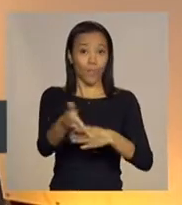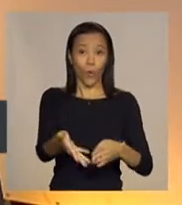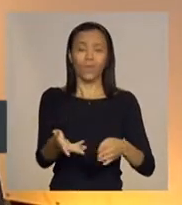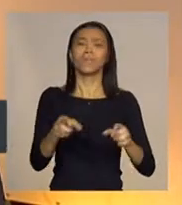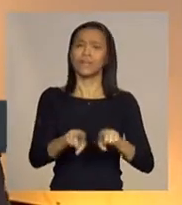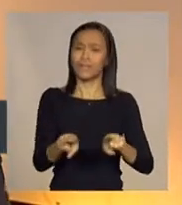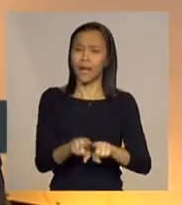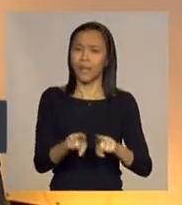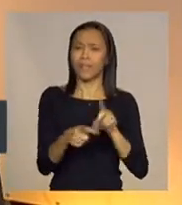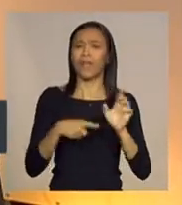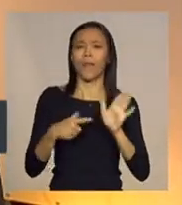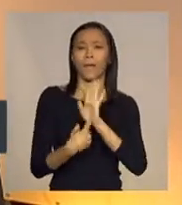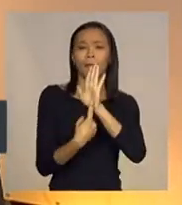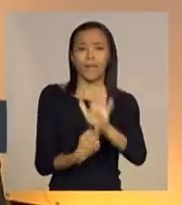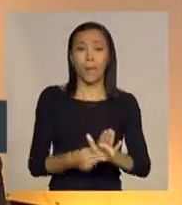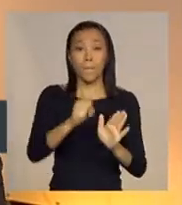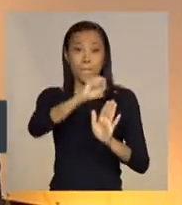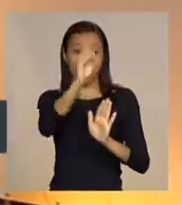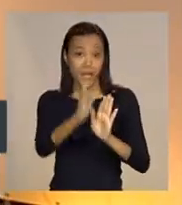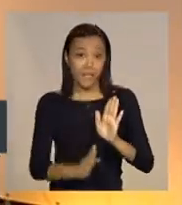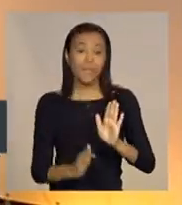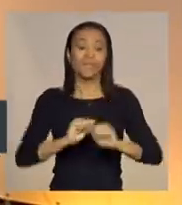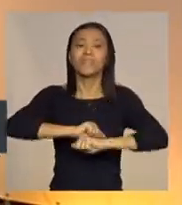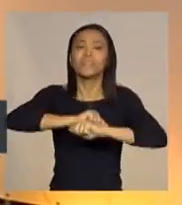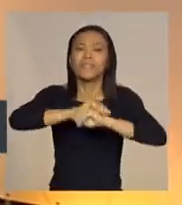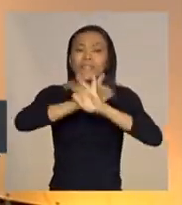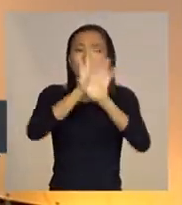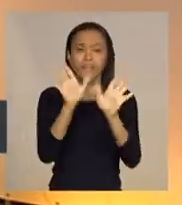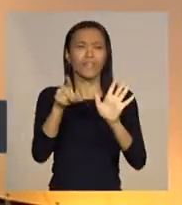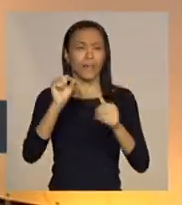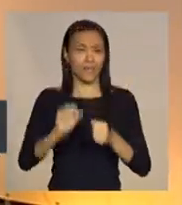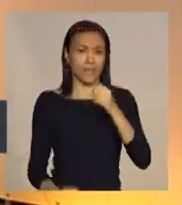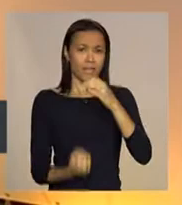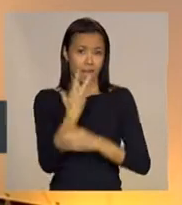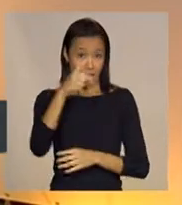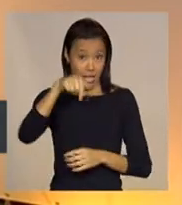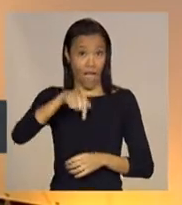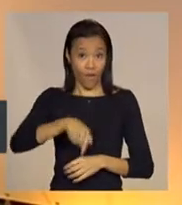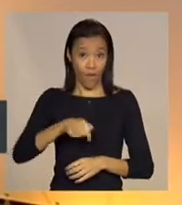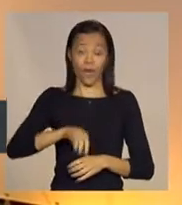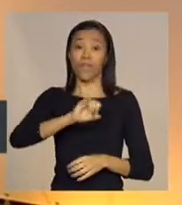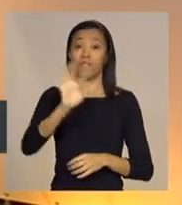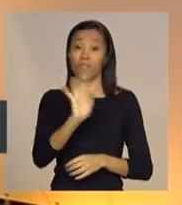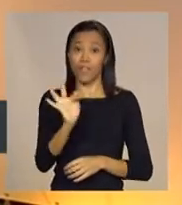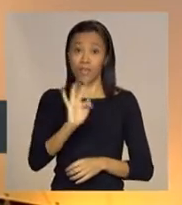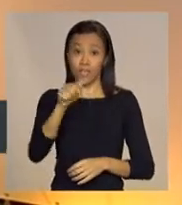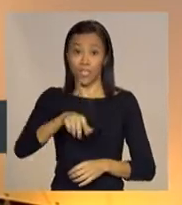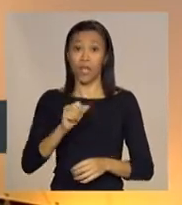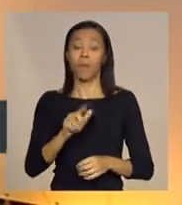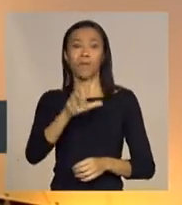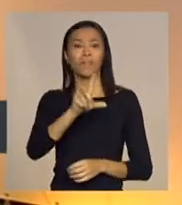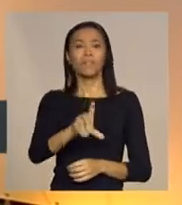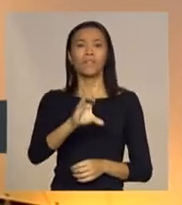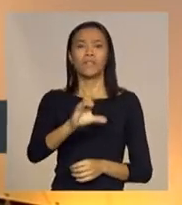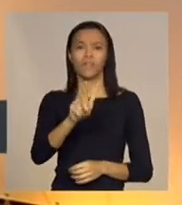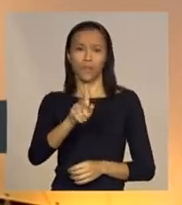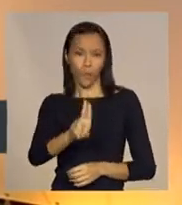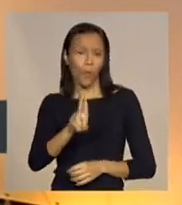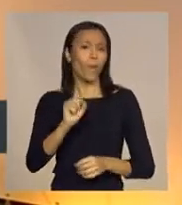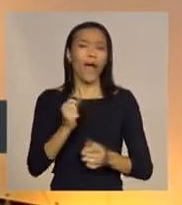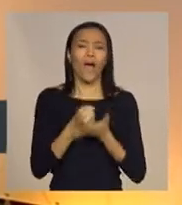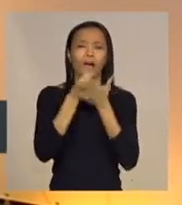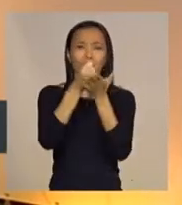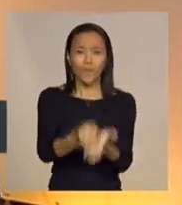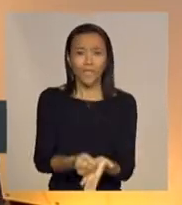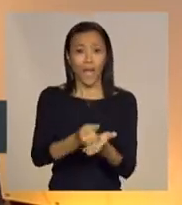apresentação do programa Brasil transparente que foi criado em fevereiro deste ano pela Controladoria Geral da União para ajudar